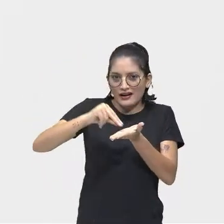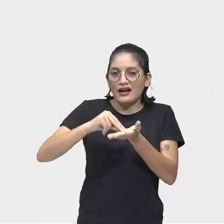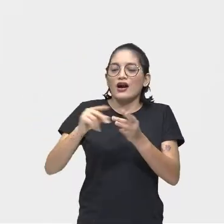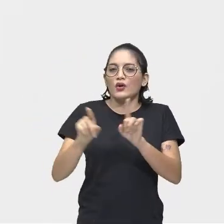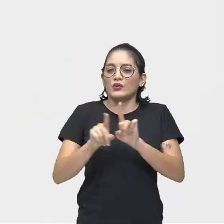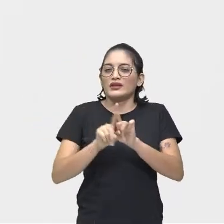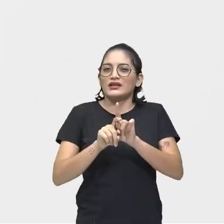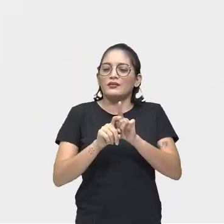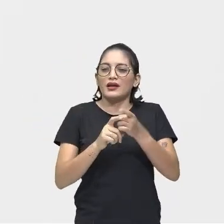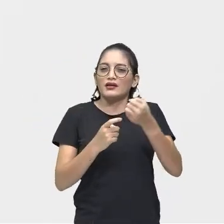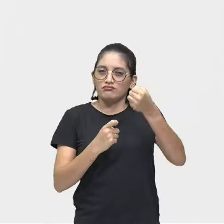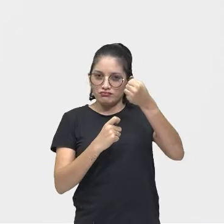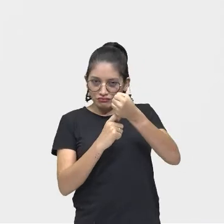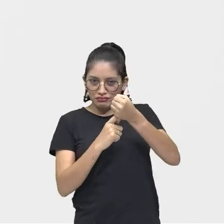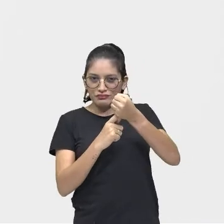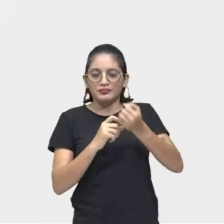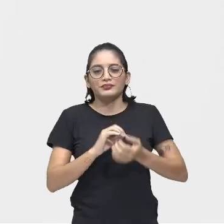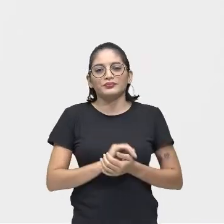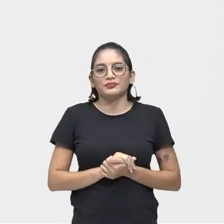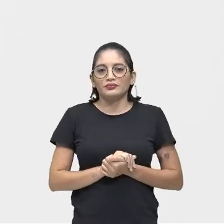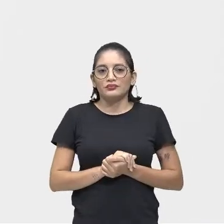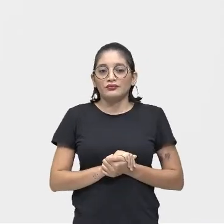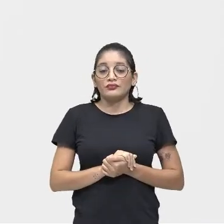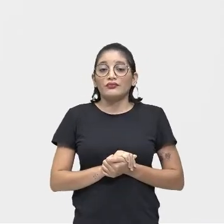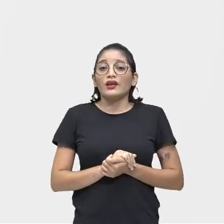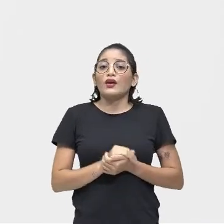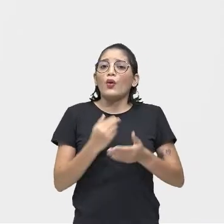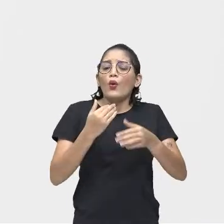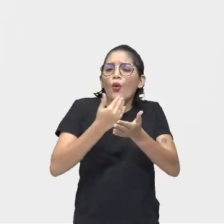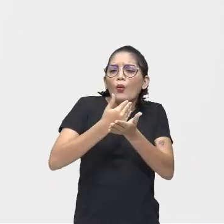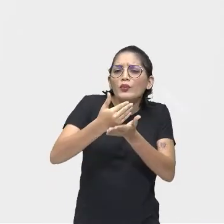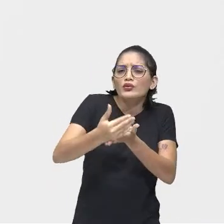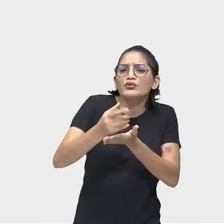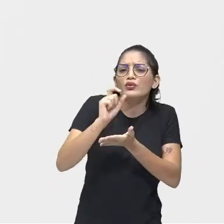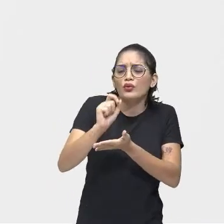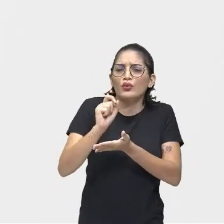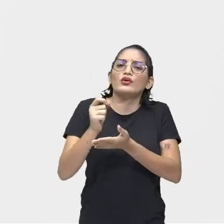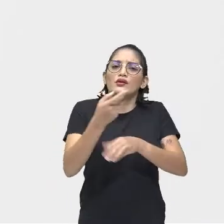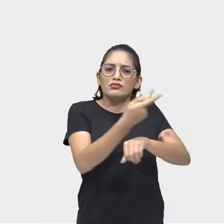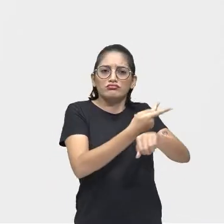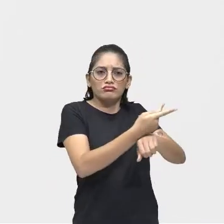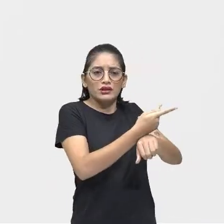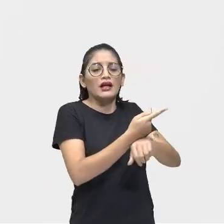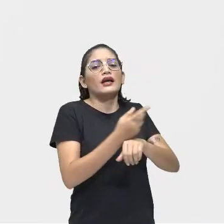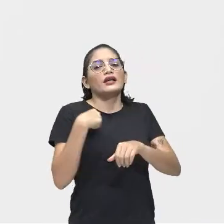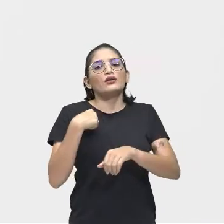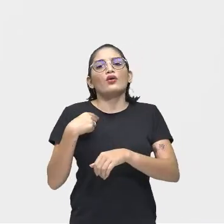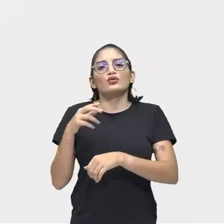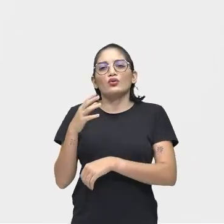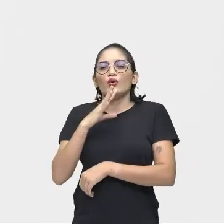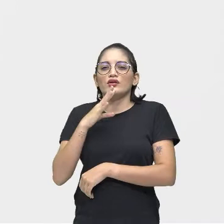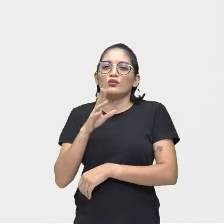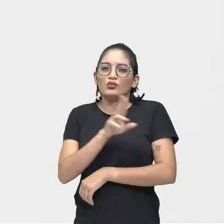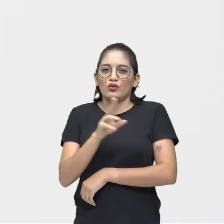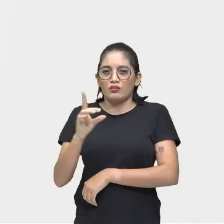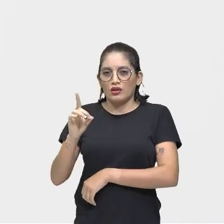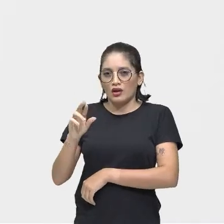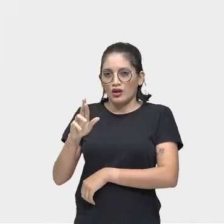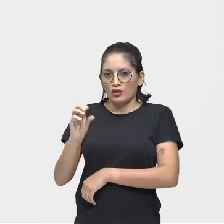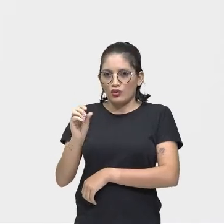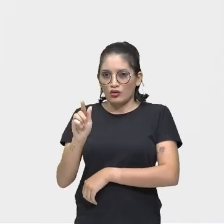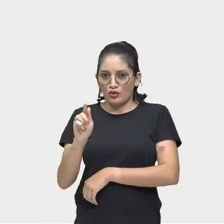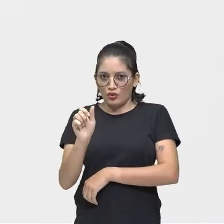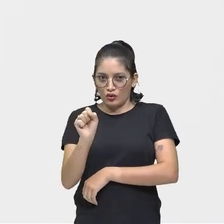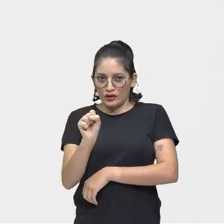gente. Iniciou-se a exploração do que a gente conhece como drogas do sertão. O que seria